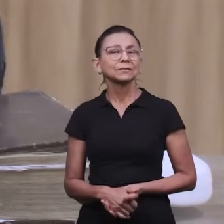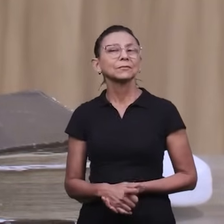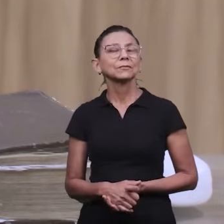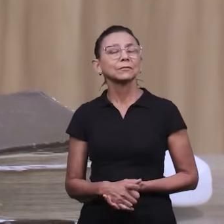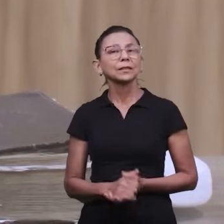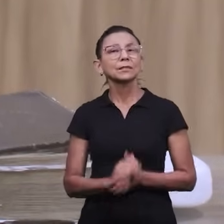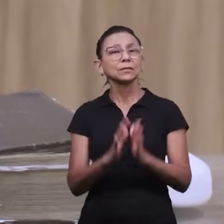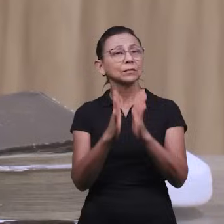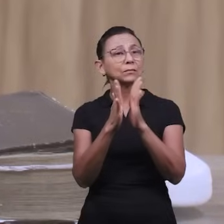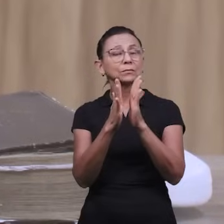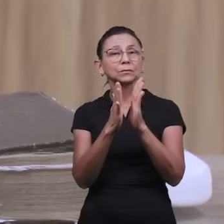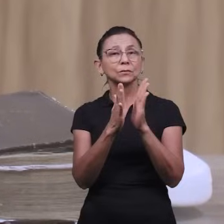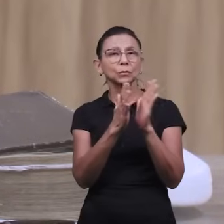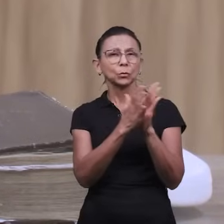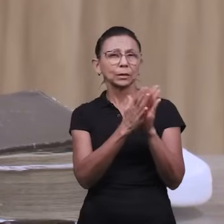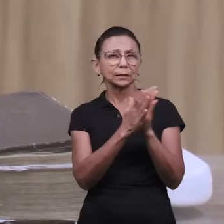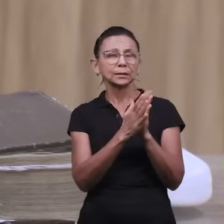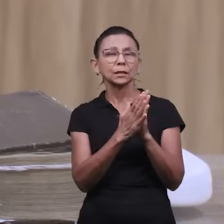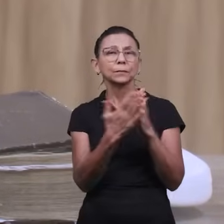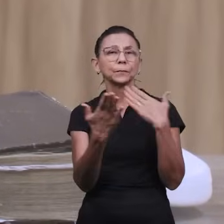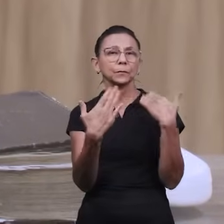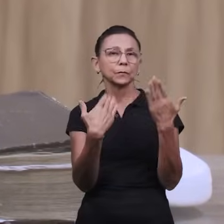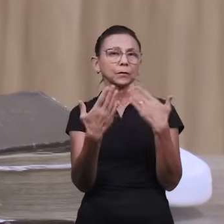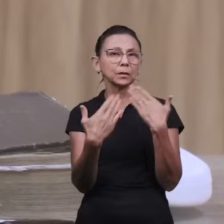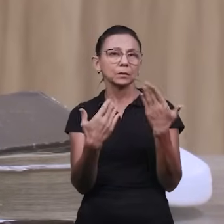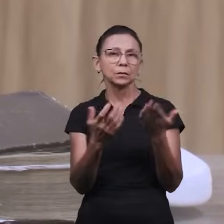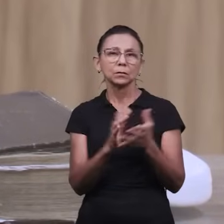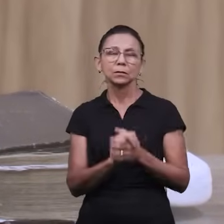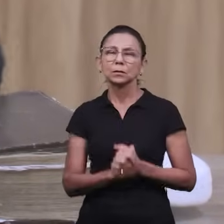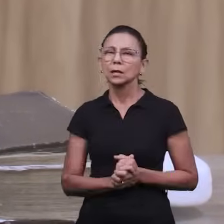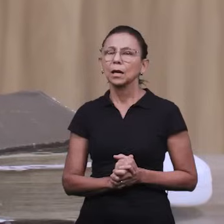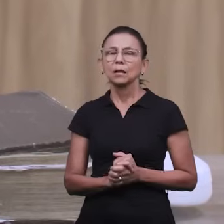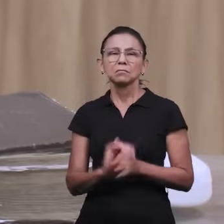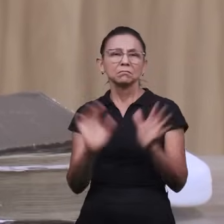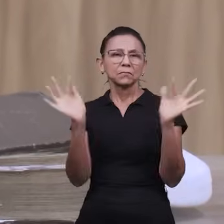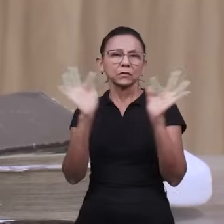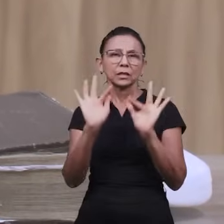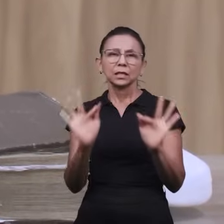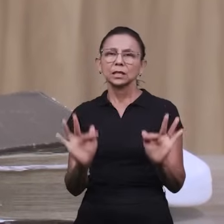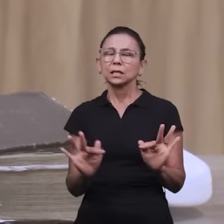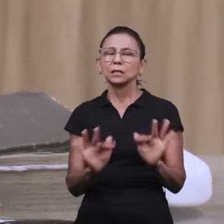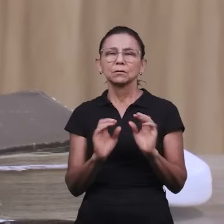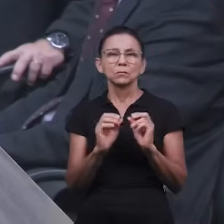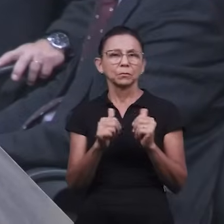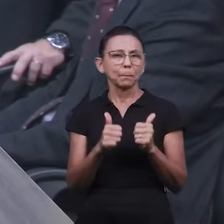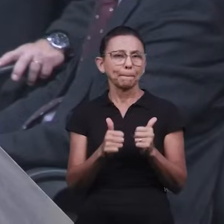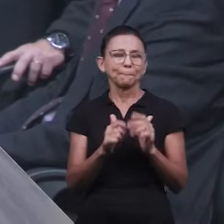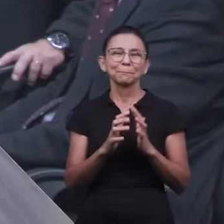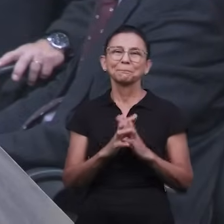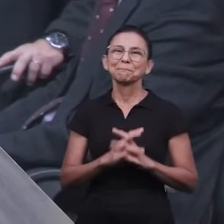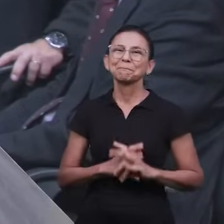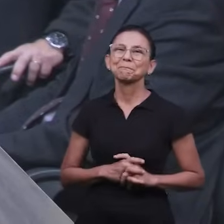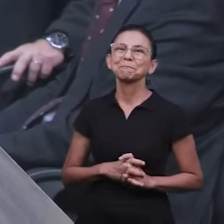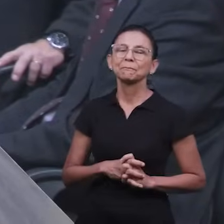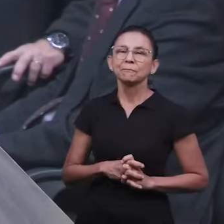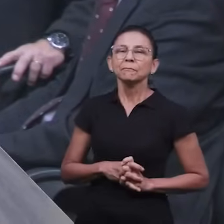dessa oração, resolveu. Sumiu tudo, não tem mais vontade de mais nada, tá tudo certinho. E ficaram